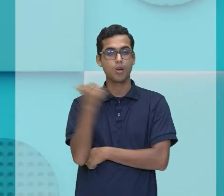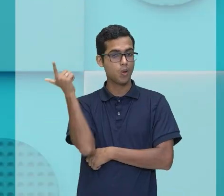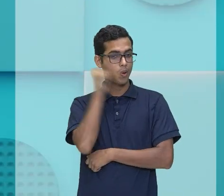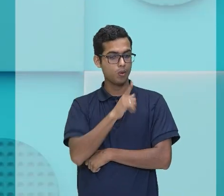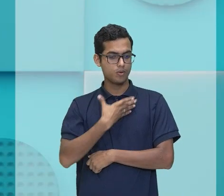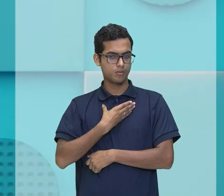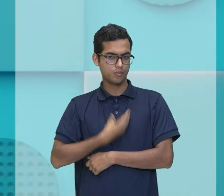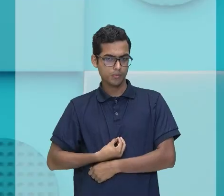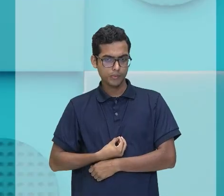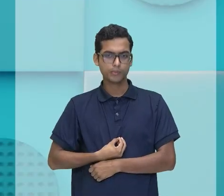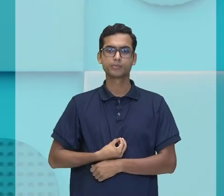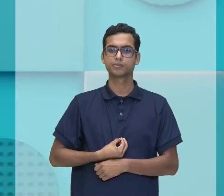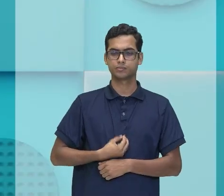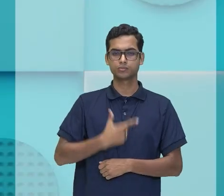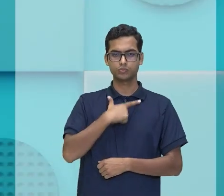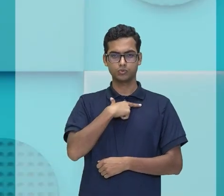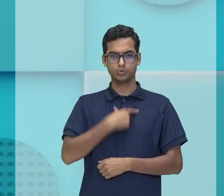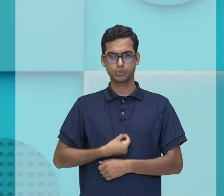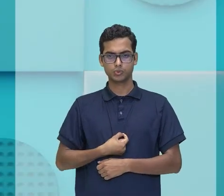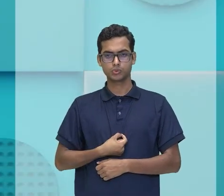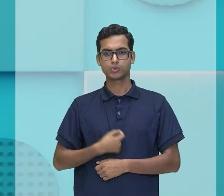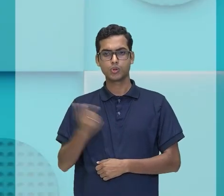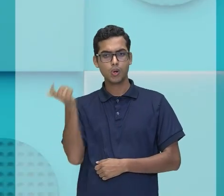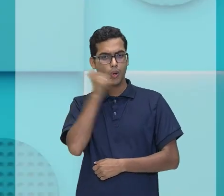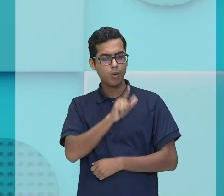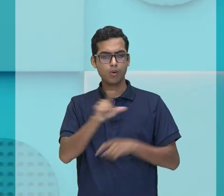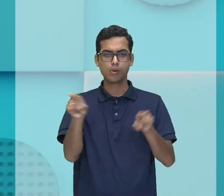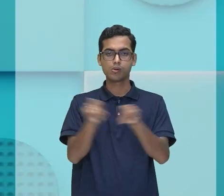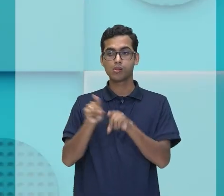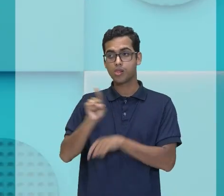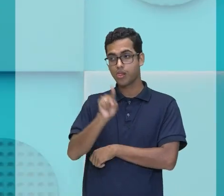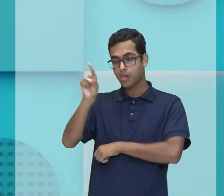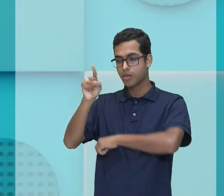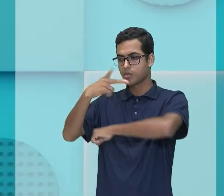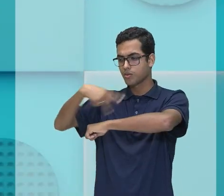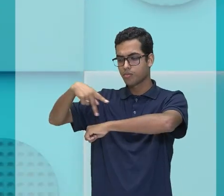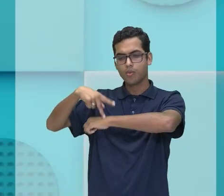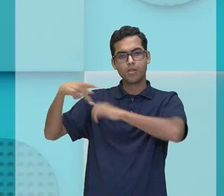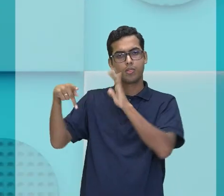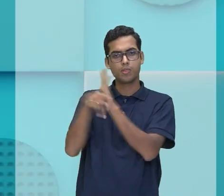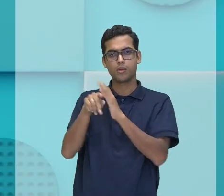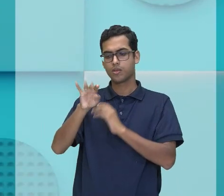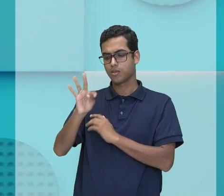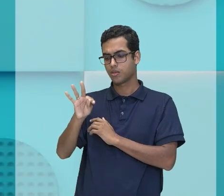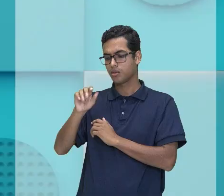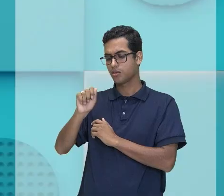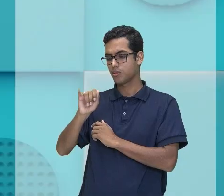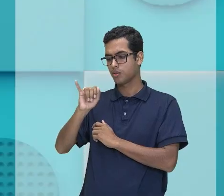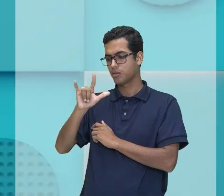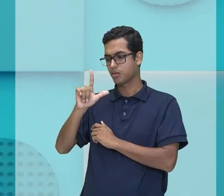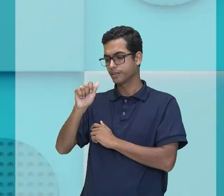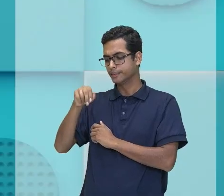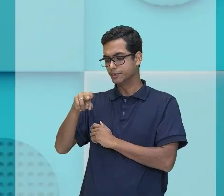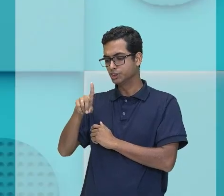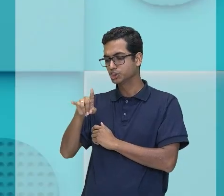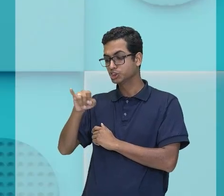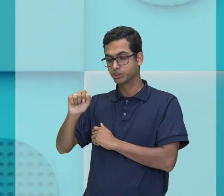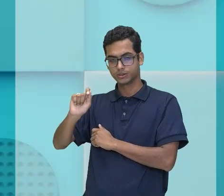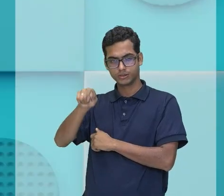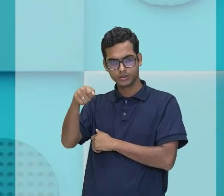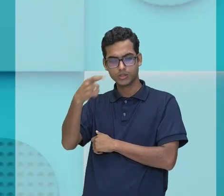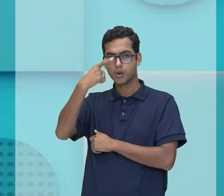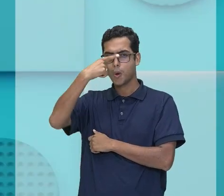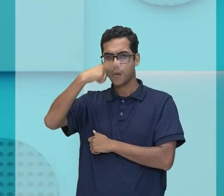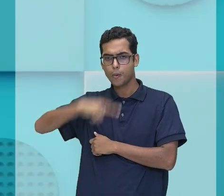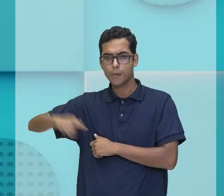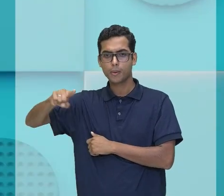lá na Tailândia, em Bangkok, e eu tenho um fato que realmente aconteceu. Então a notícia